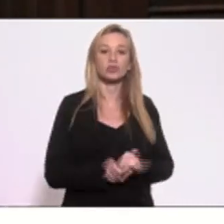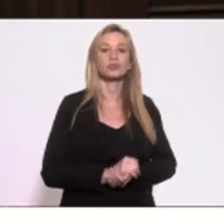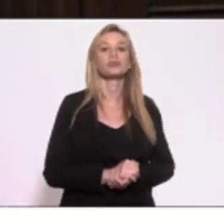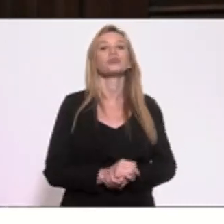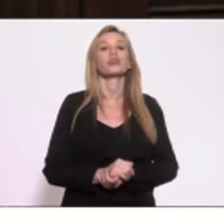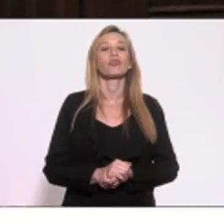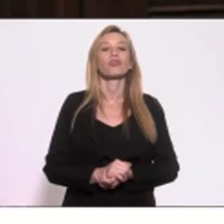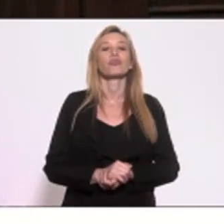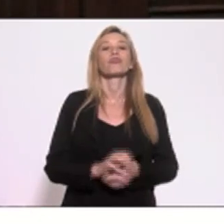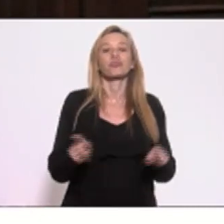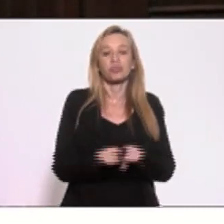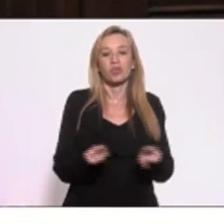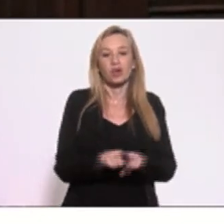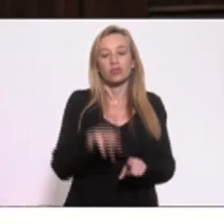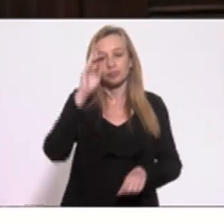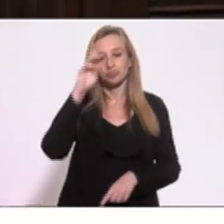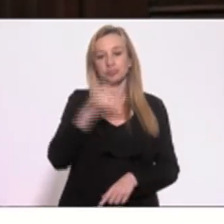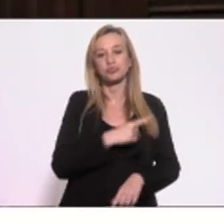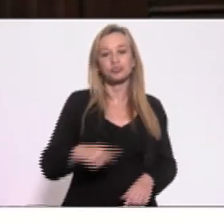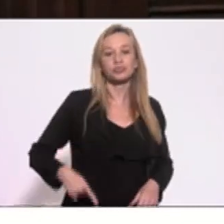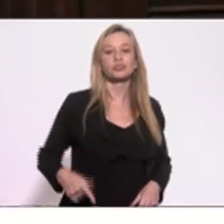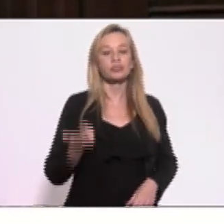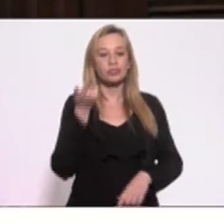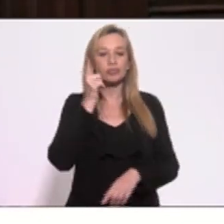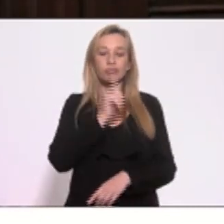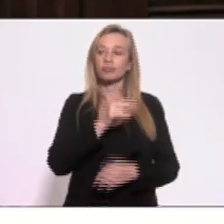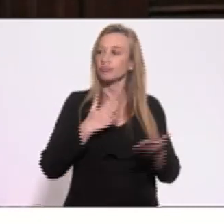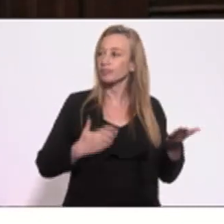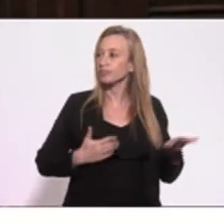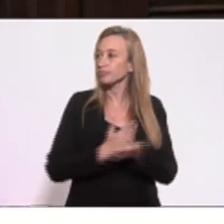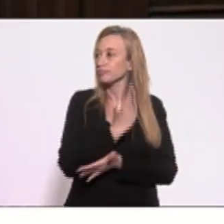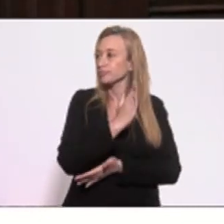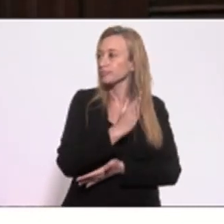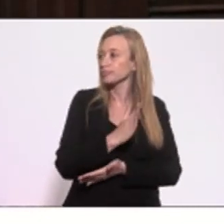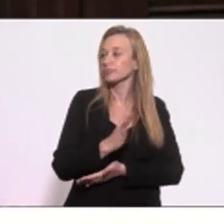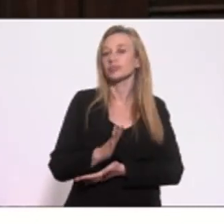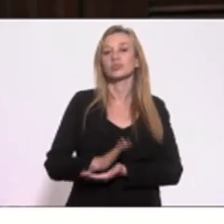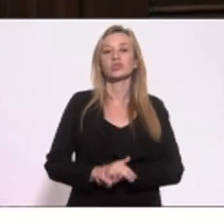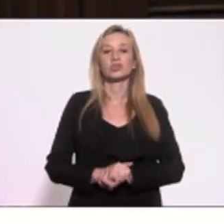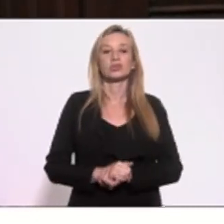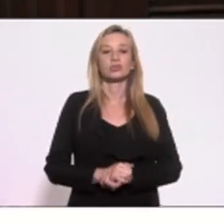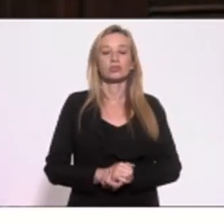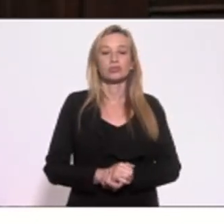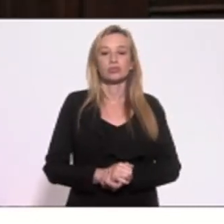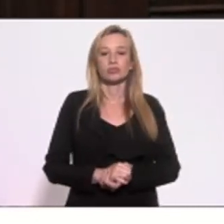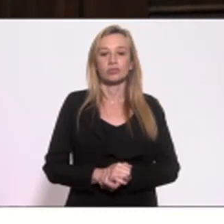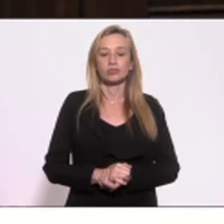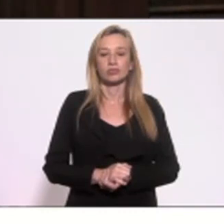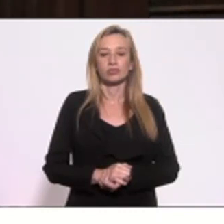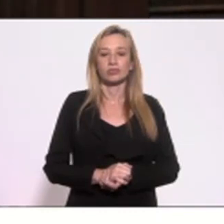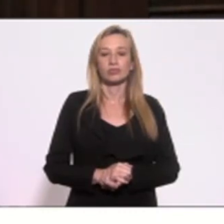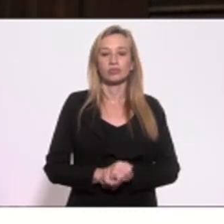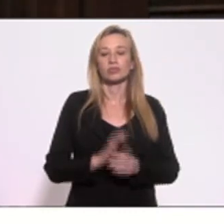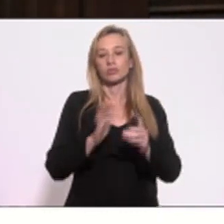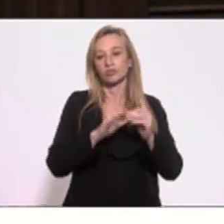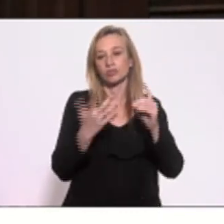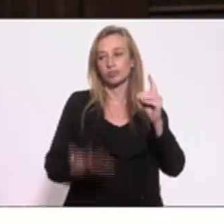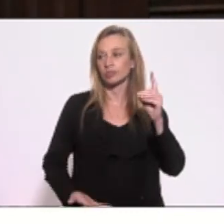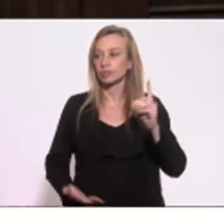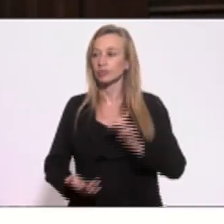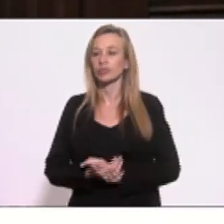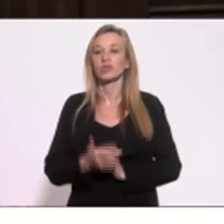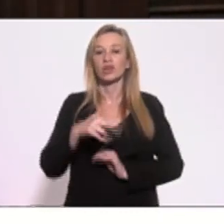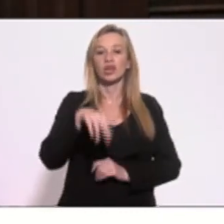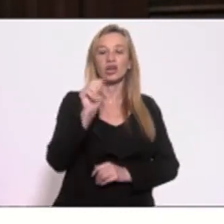E aqui também, senhor presidente, conseguimos aprovar a comenda em homenagem a